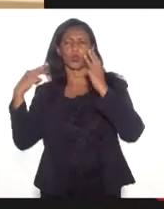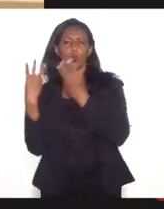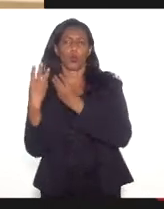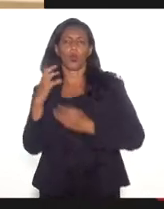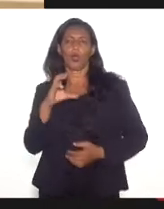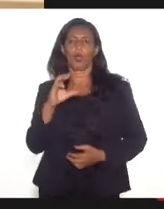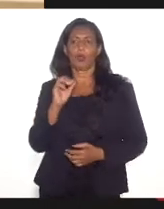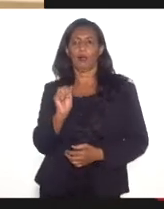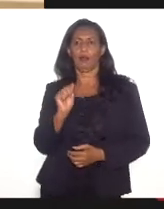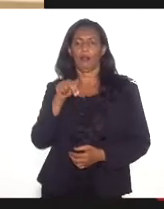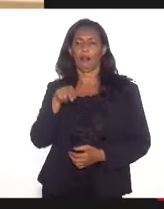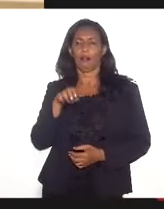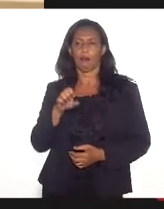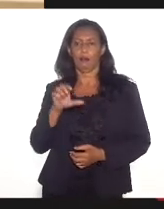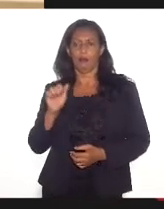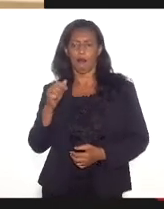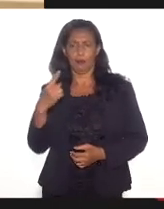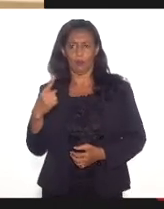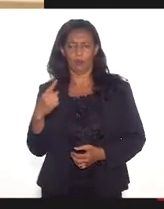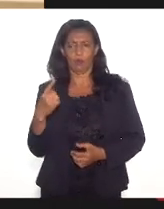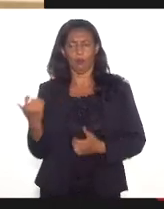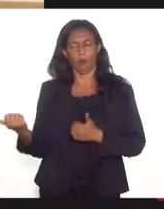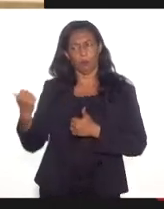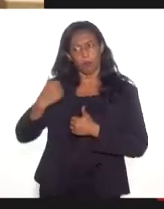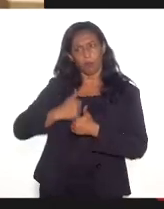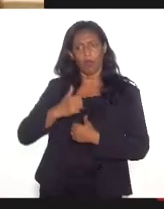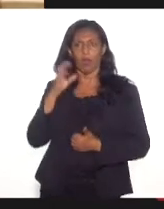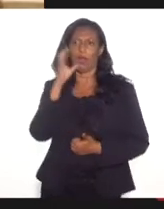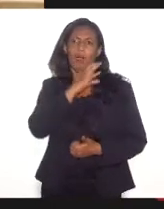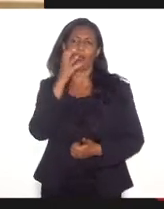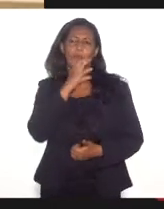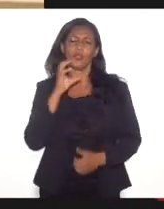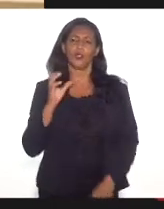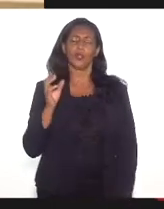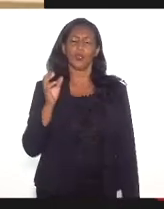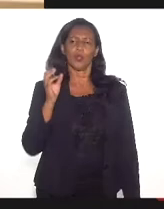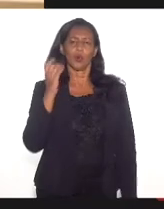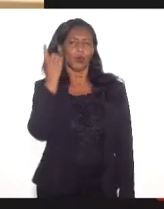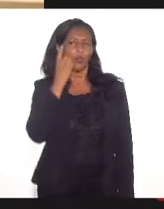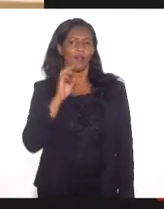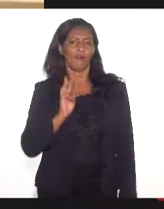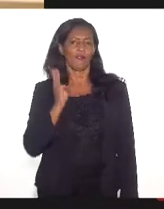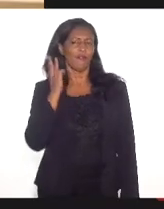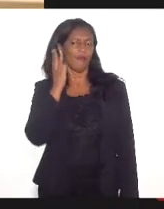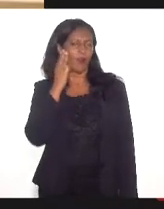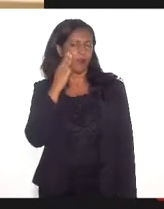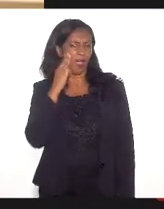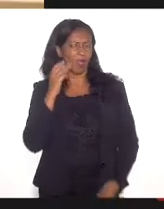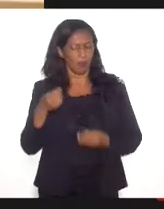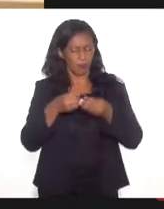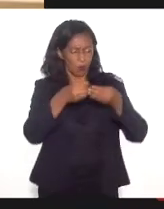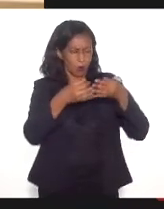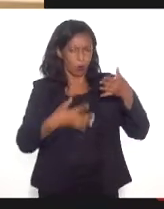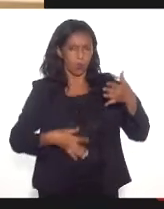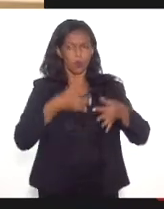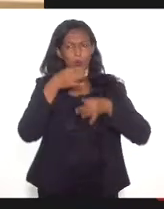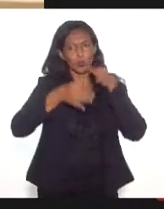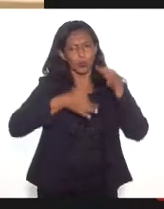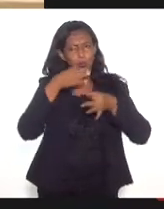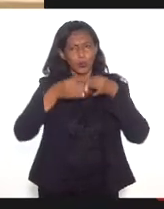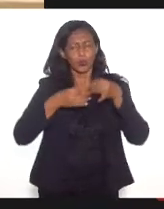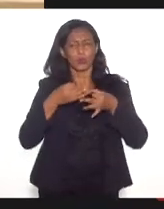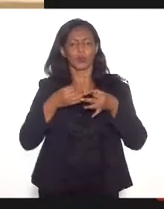eu gostaria de convidar o deputado Valdeck para tecer algumas considerações e também,